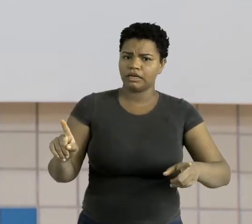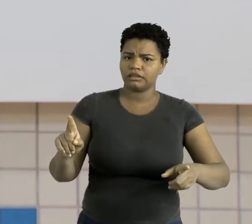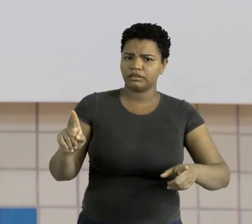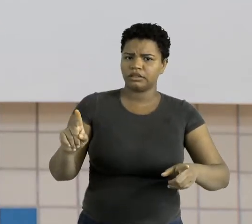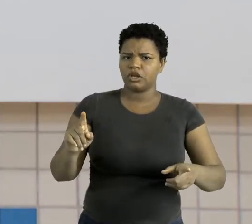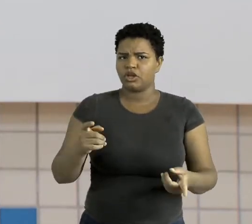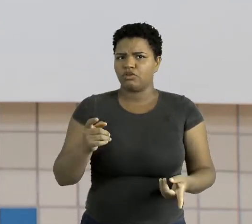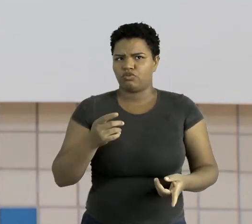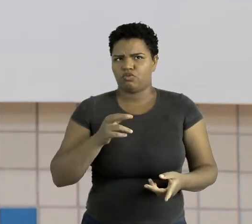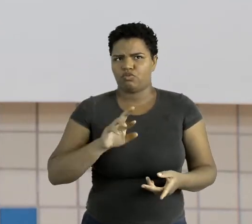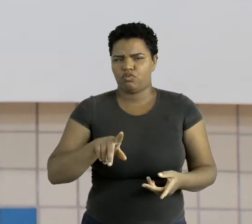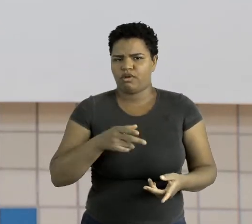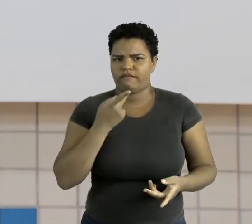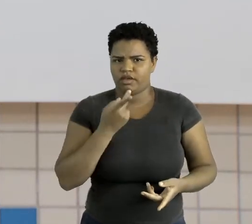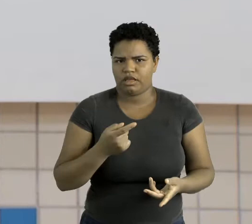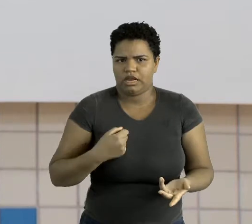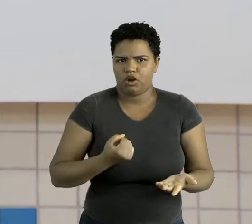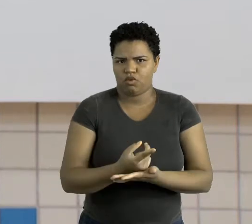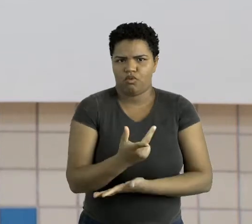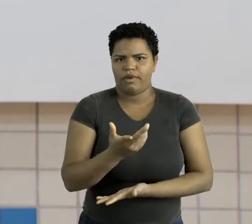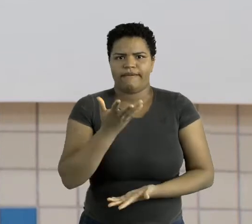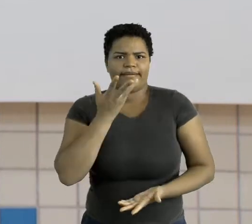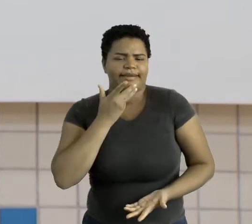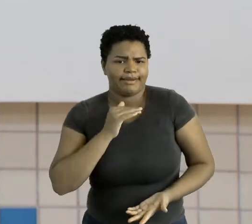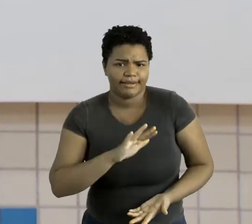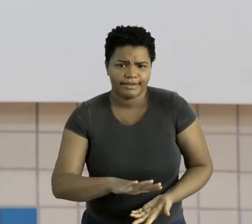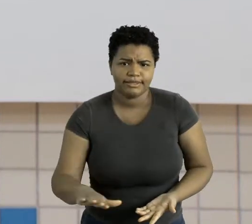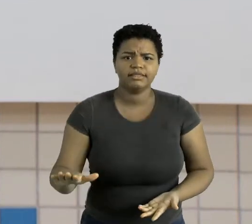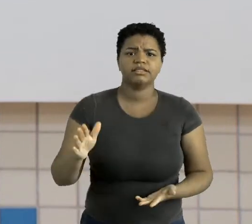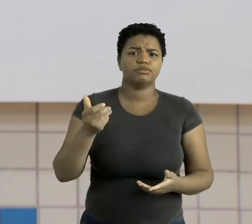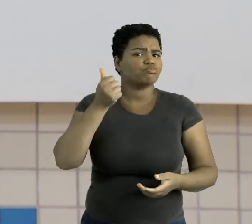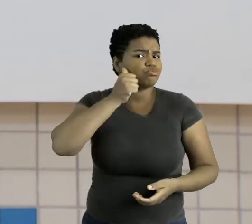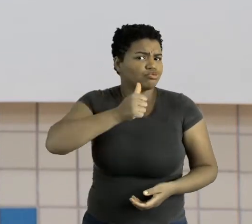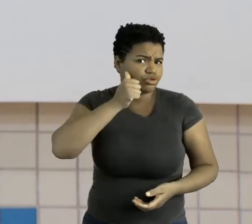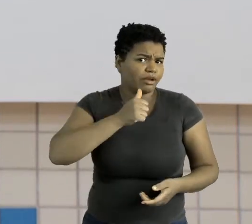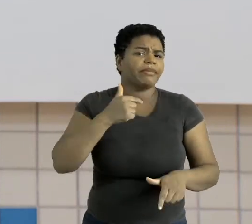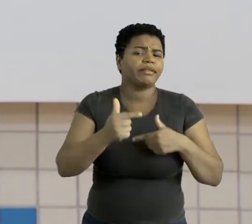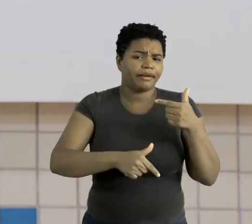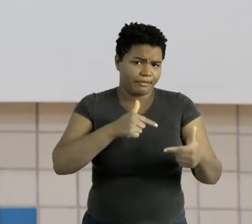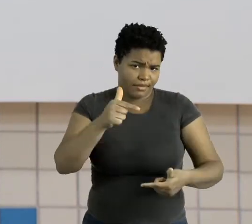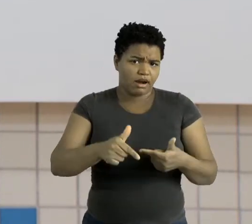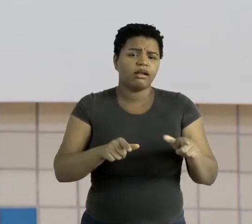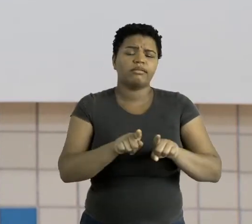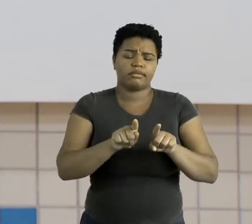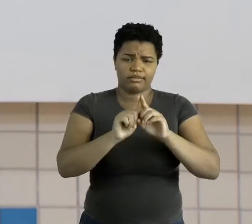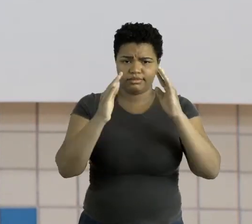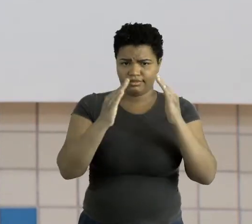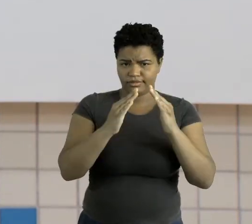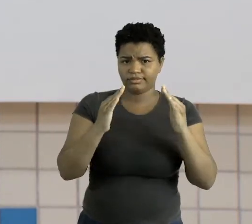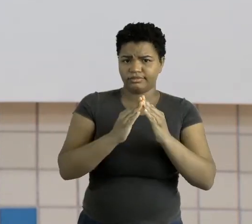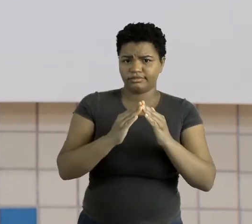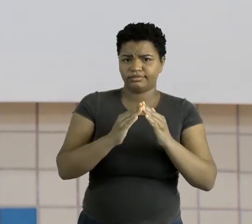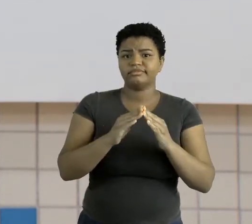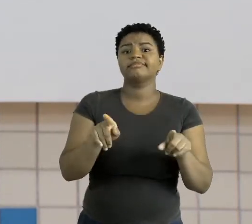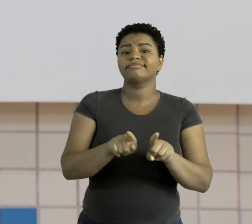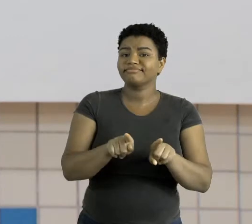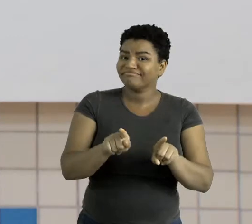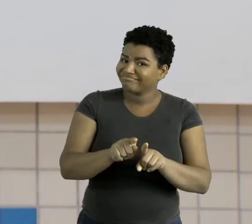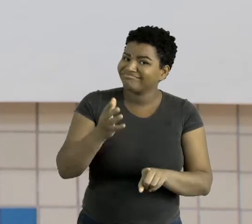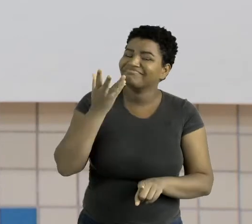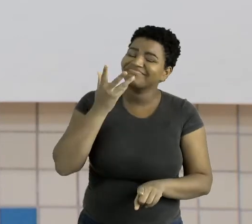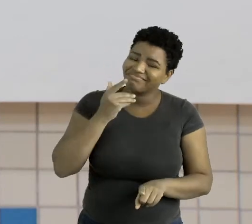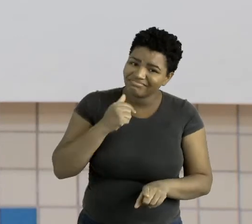compravam crianças, mulheres, para trabalhar também nas casas. Até mesmo as crianças, elas